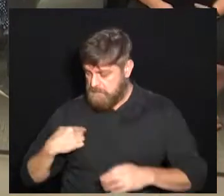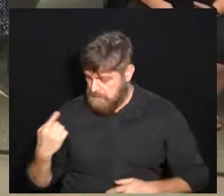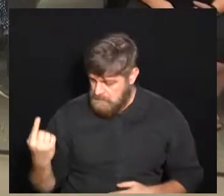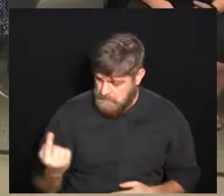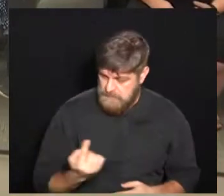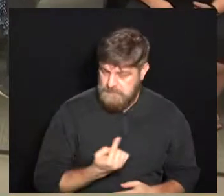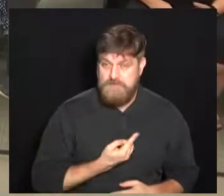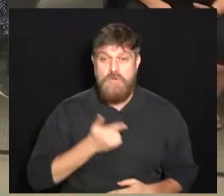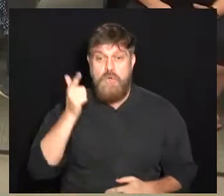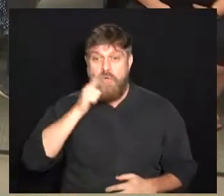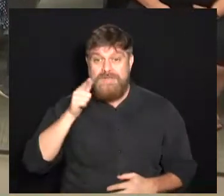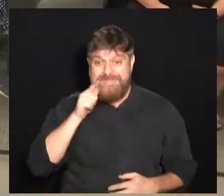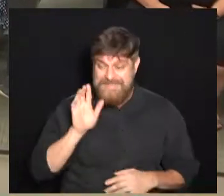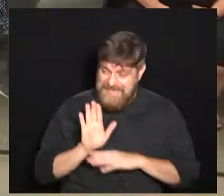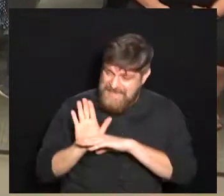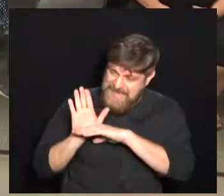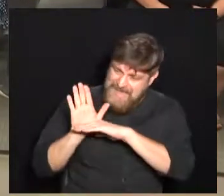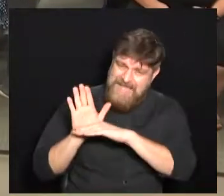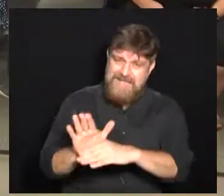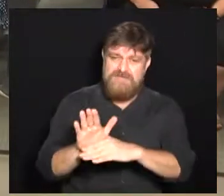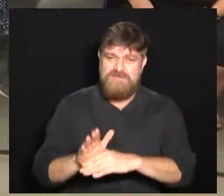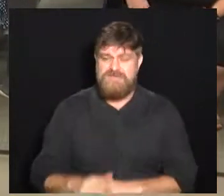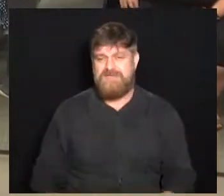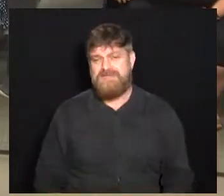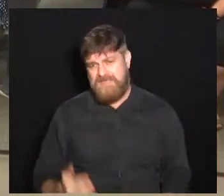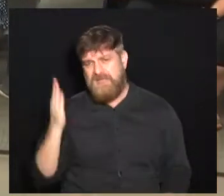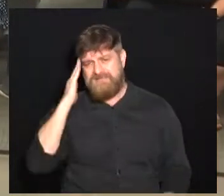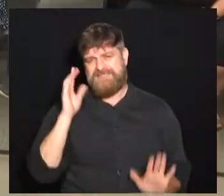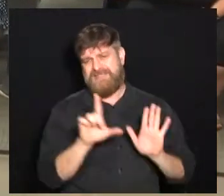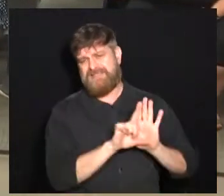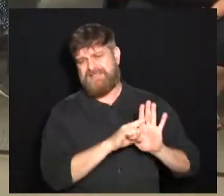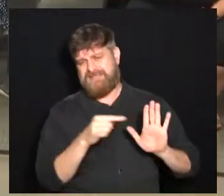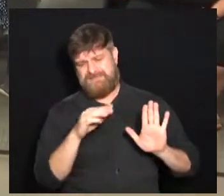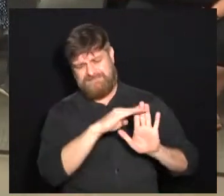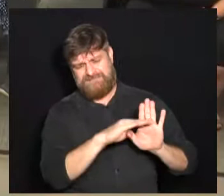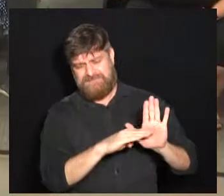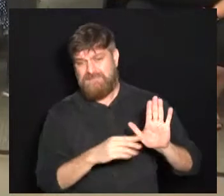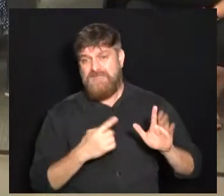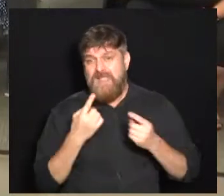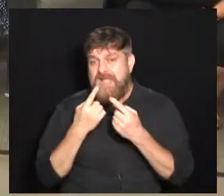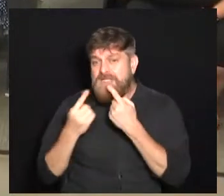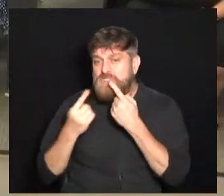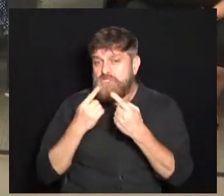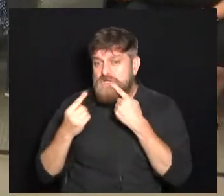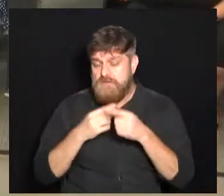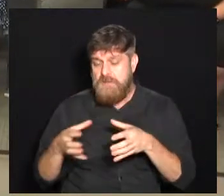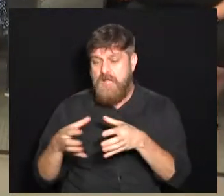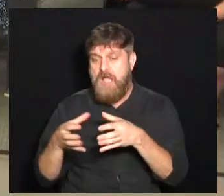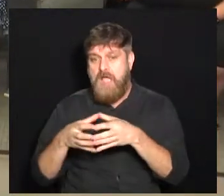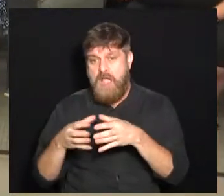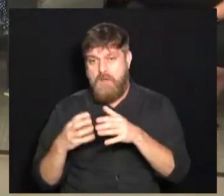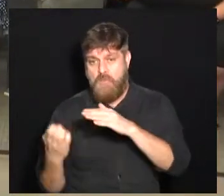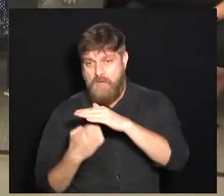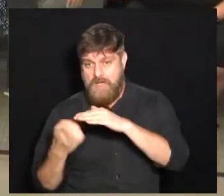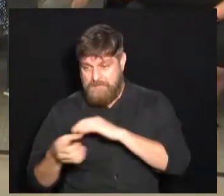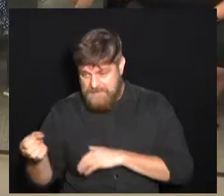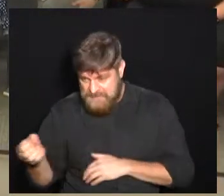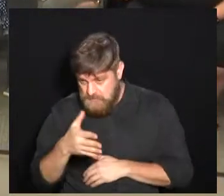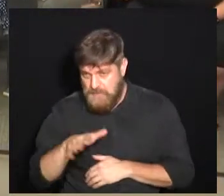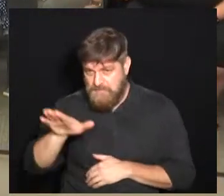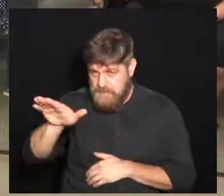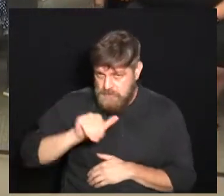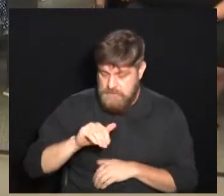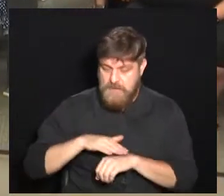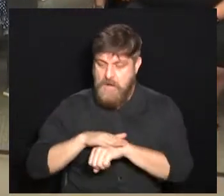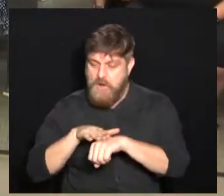pode contribuir, independente da legislação. Nós temos que dialogar com a nova entidade, dialogar com